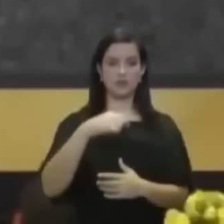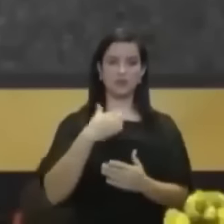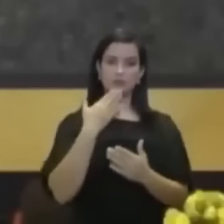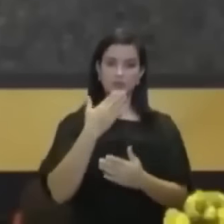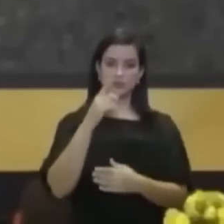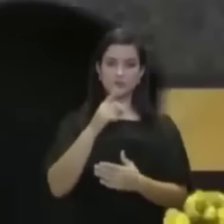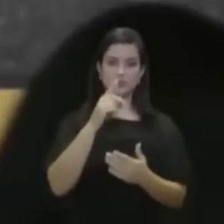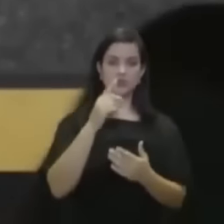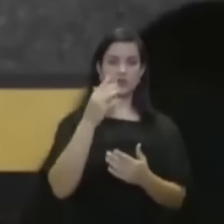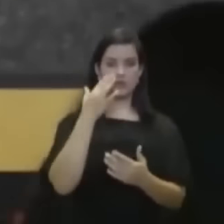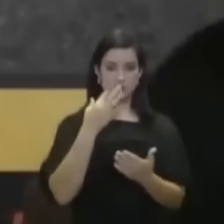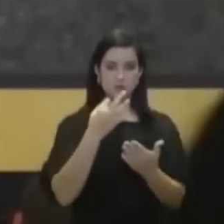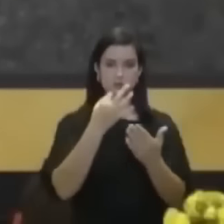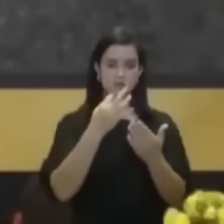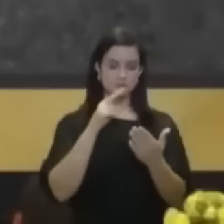favor.